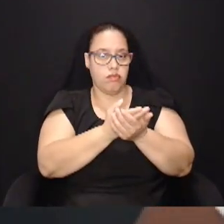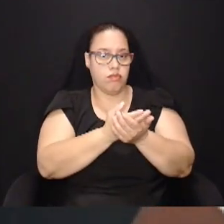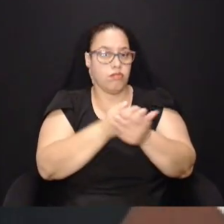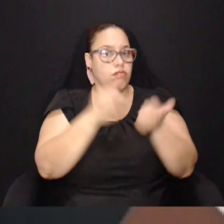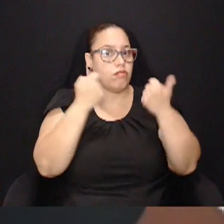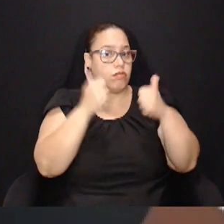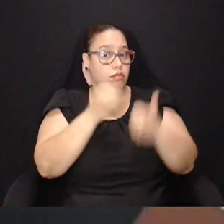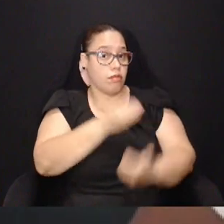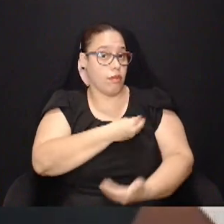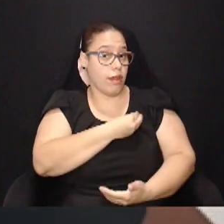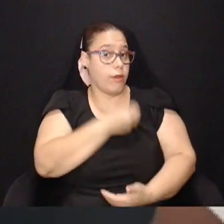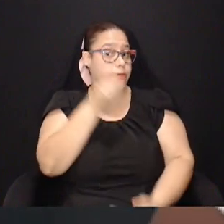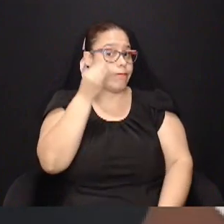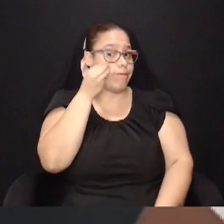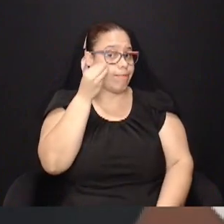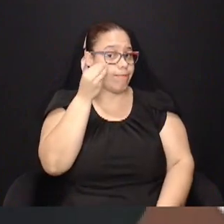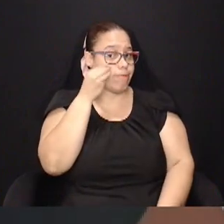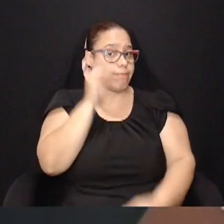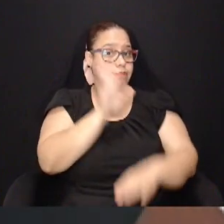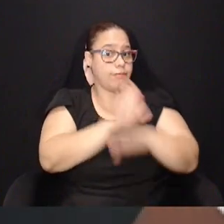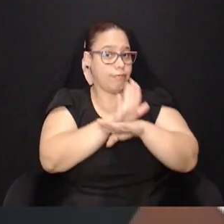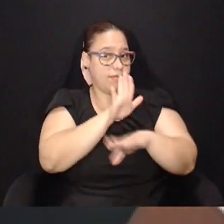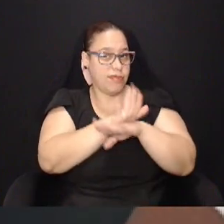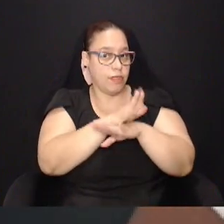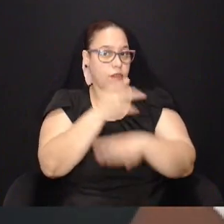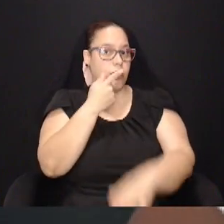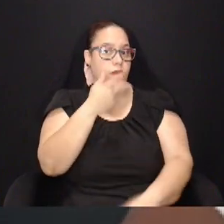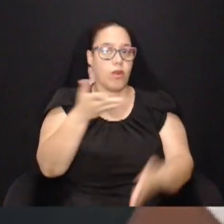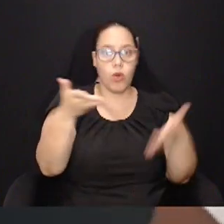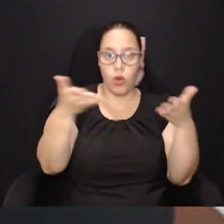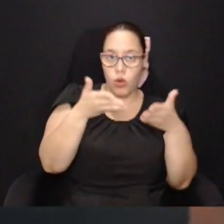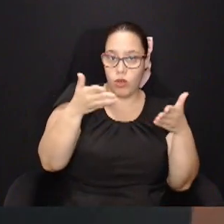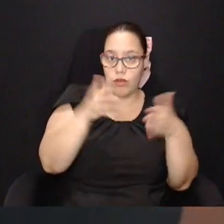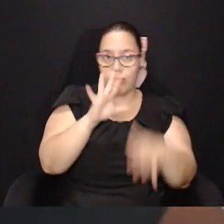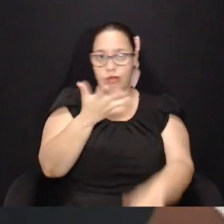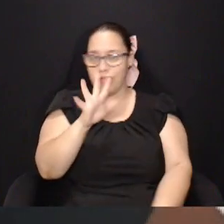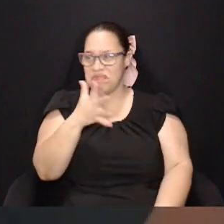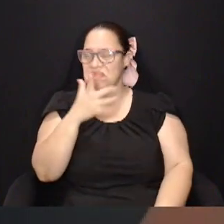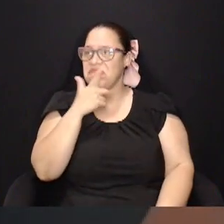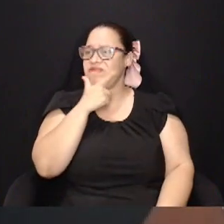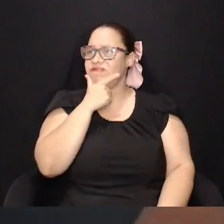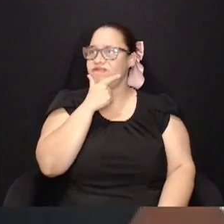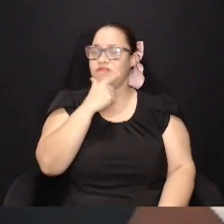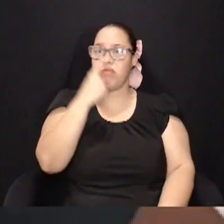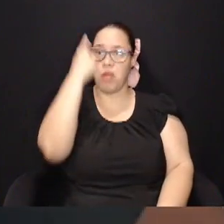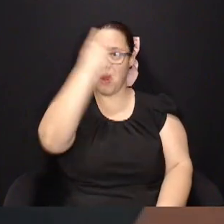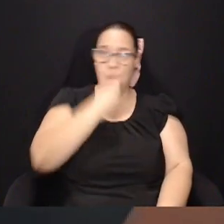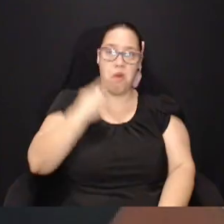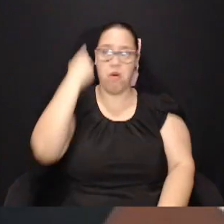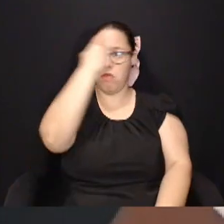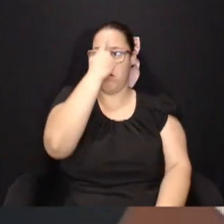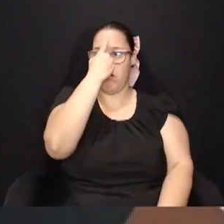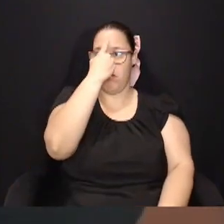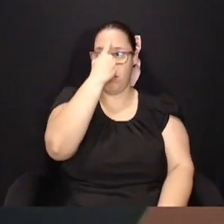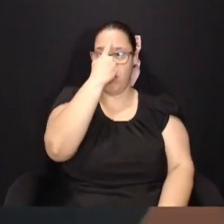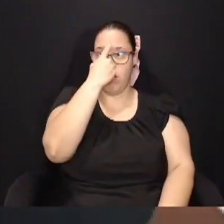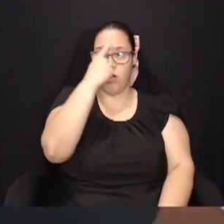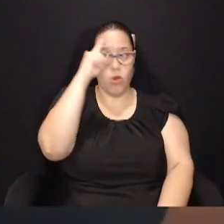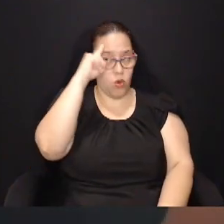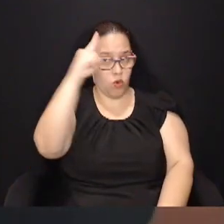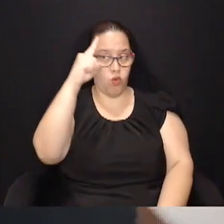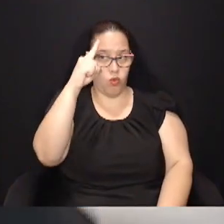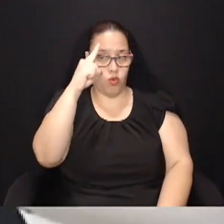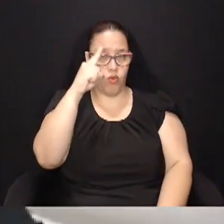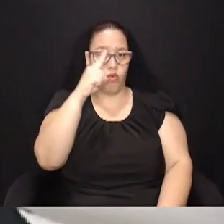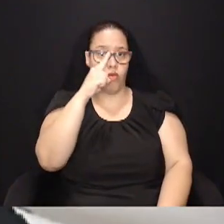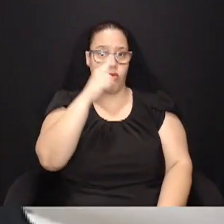tentar ajudar. Como você disse aí, hoje, a cada 1 hora, um dia, 13 crianças, não, tem muito